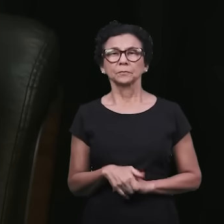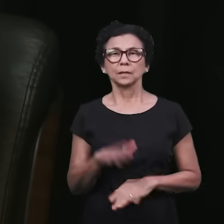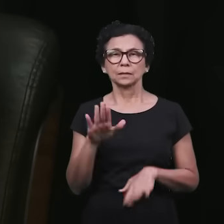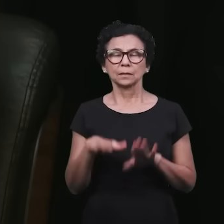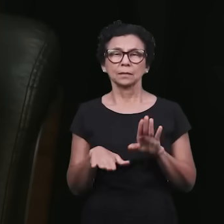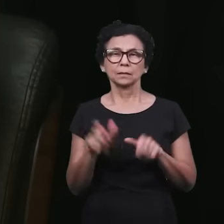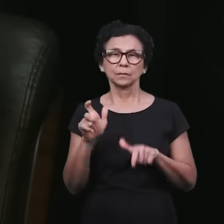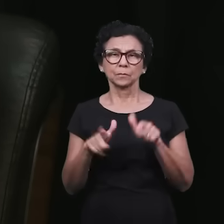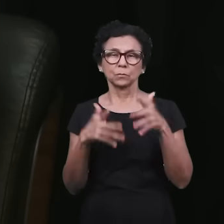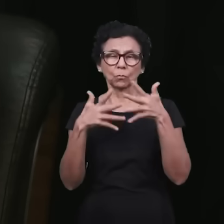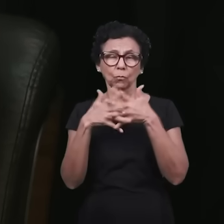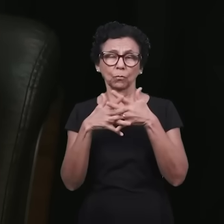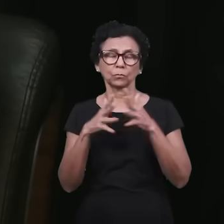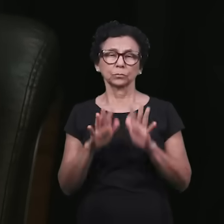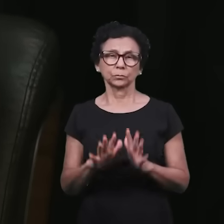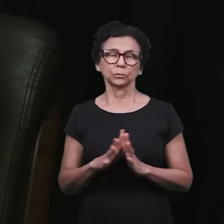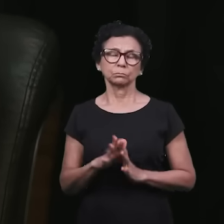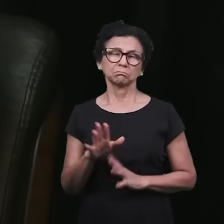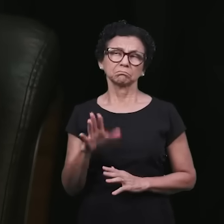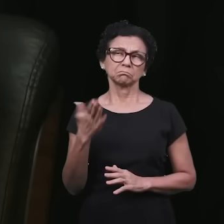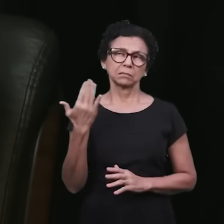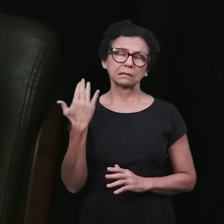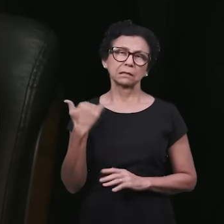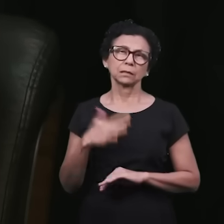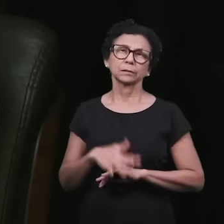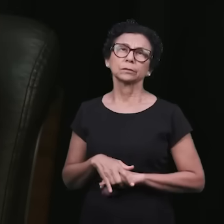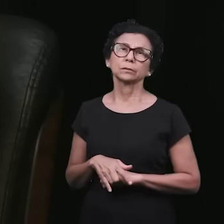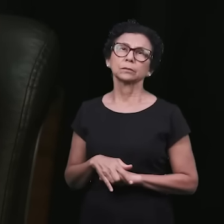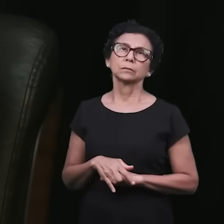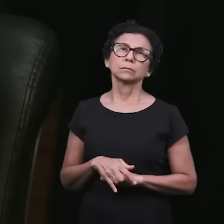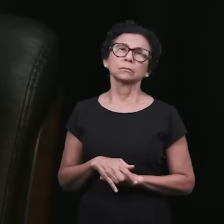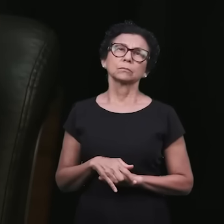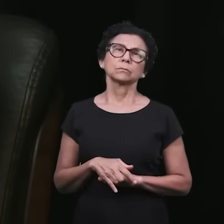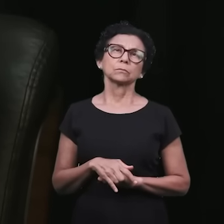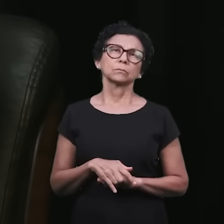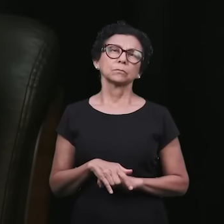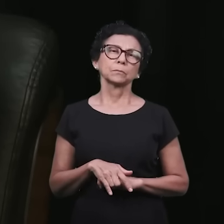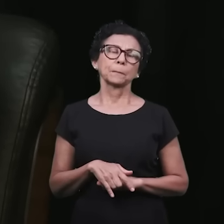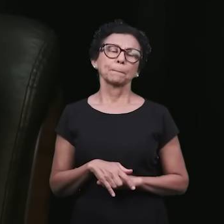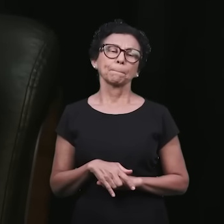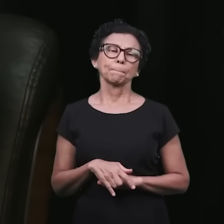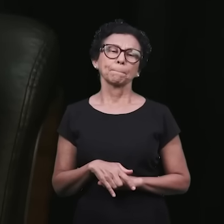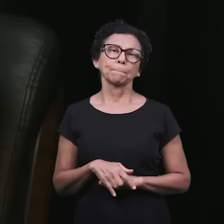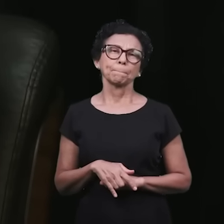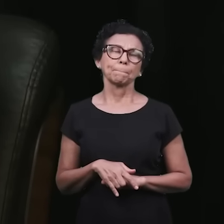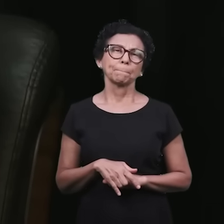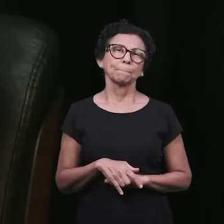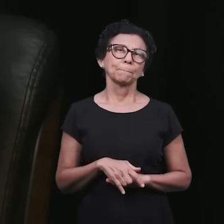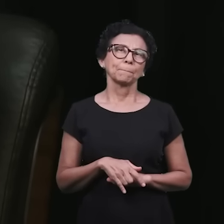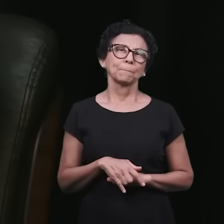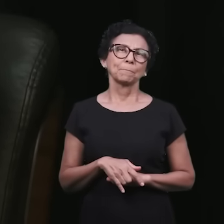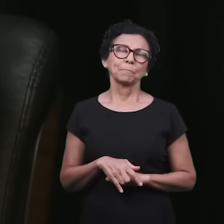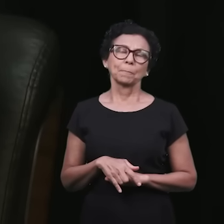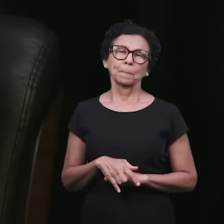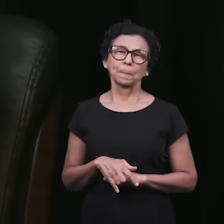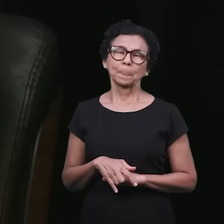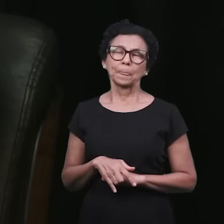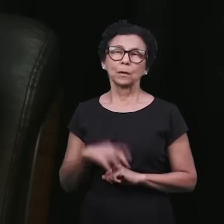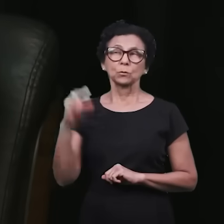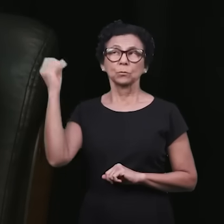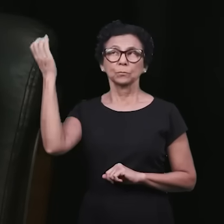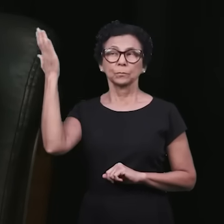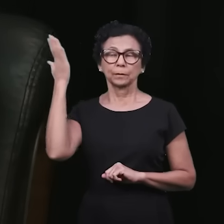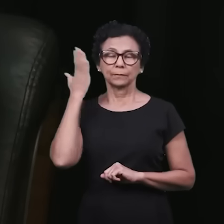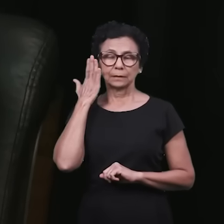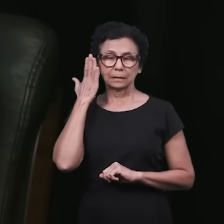Certa vez nós fomos levar para uma pessoa, foi até para um pastor. uma orientação.